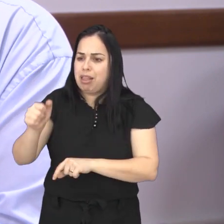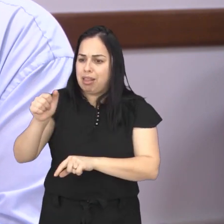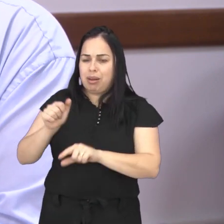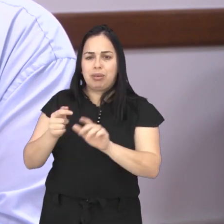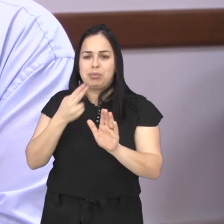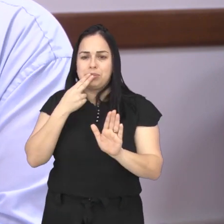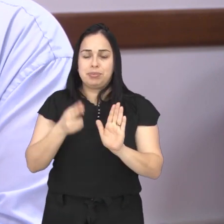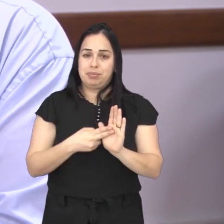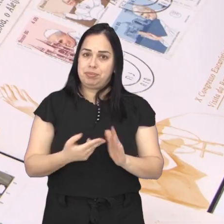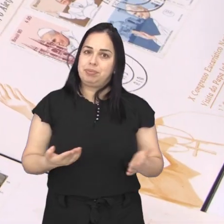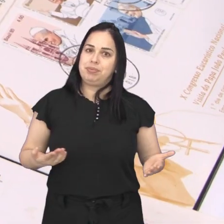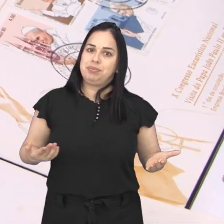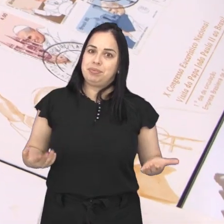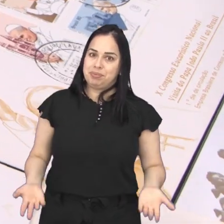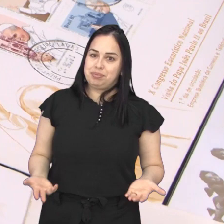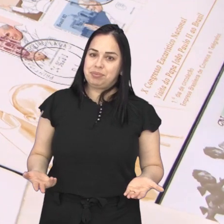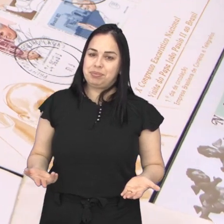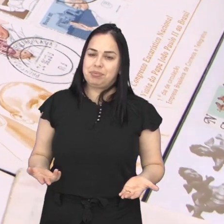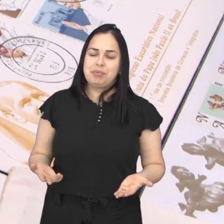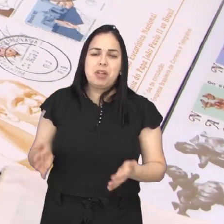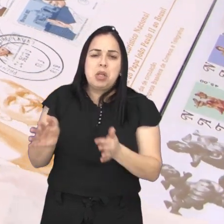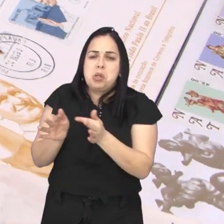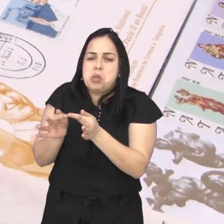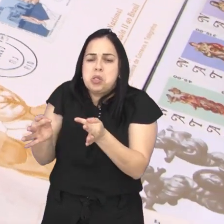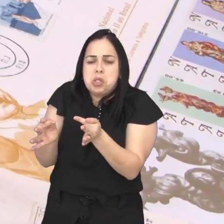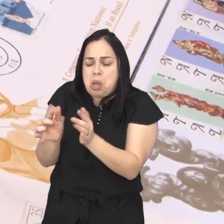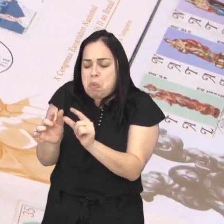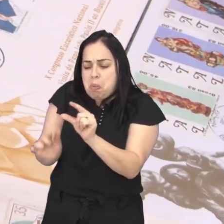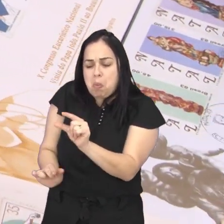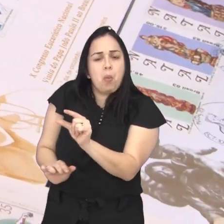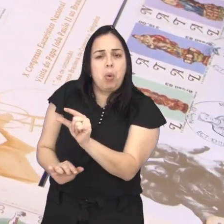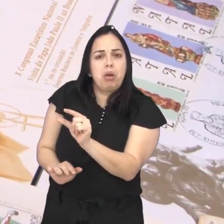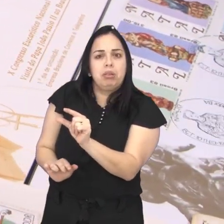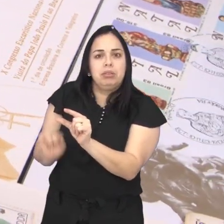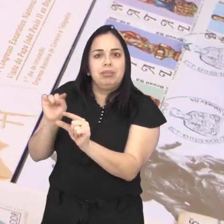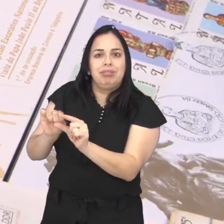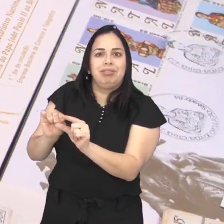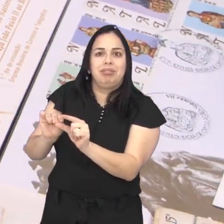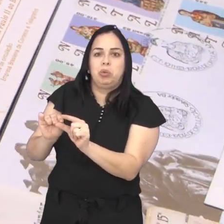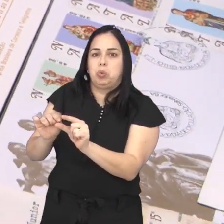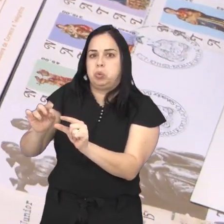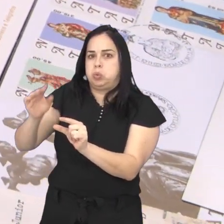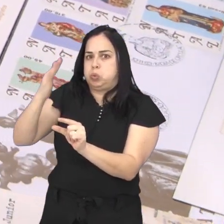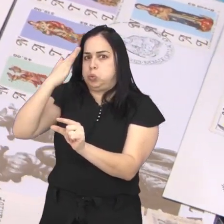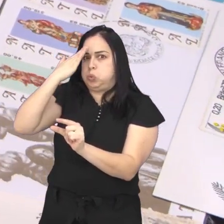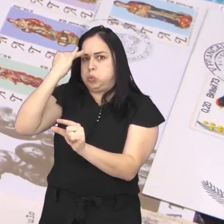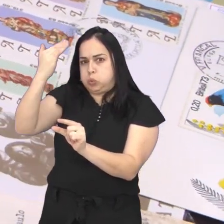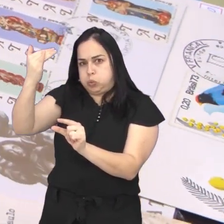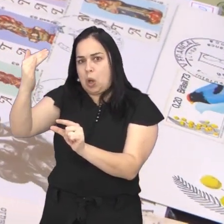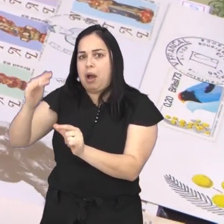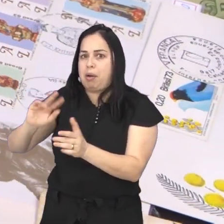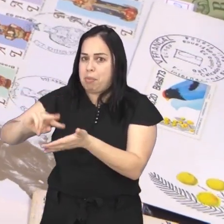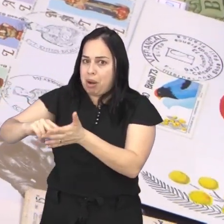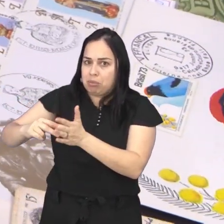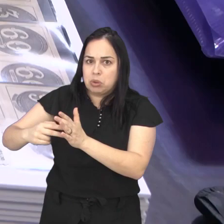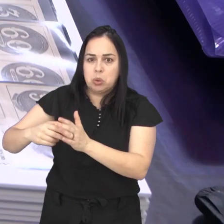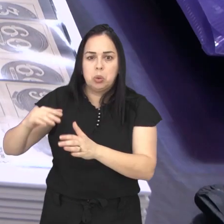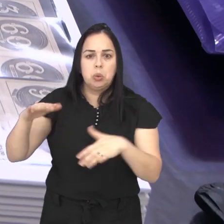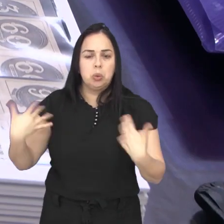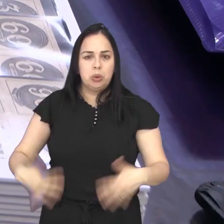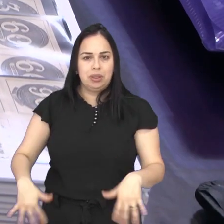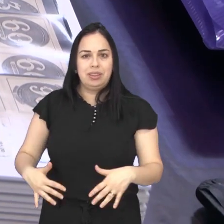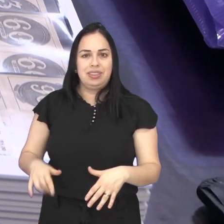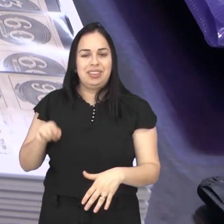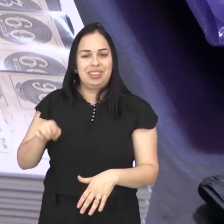de materiais, né. Quem diria que algo tão pequeno poderia guardar tanto significado, não é mesmo? Os selos